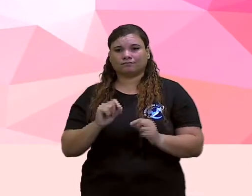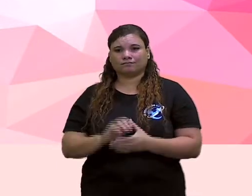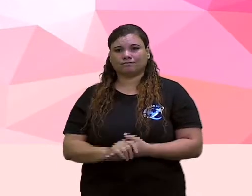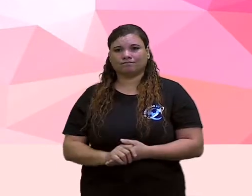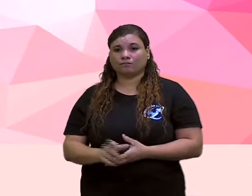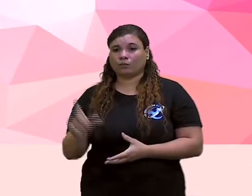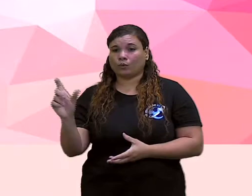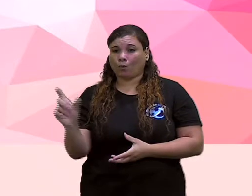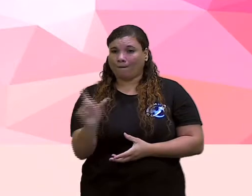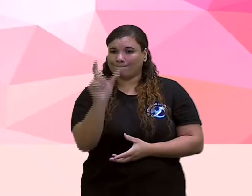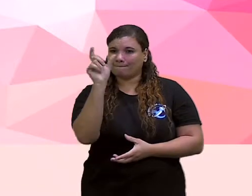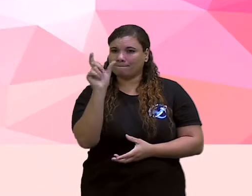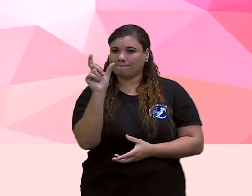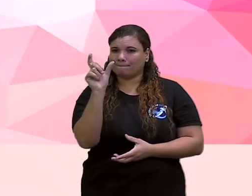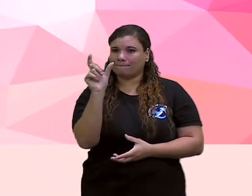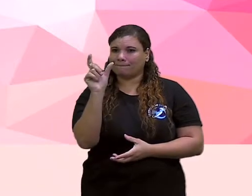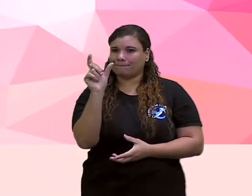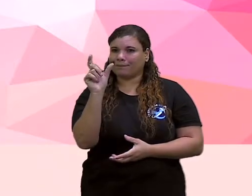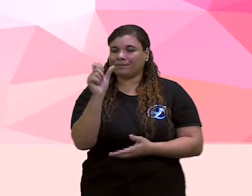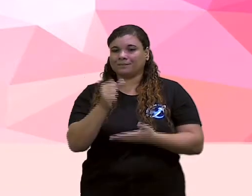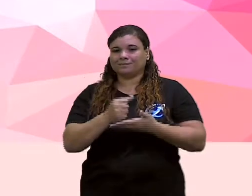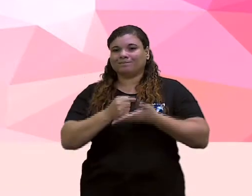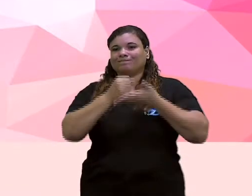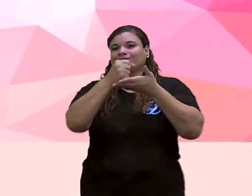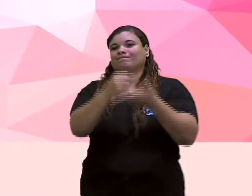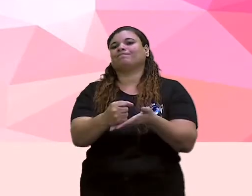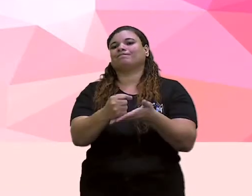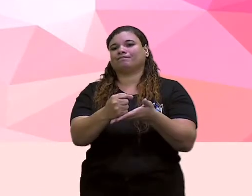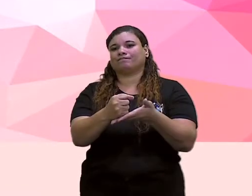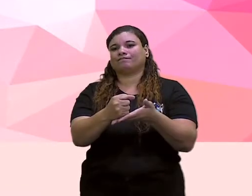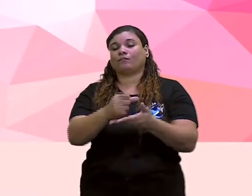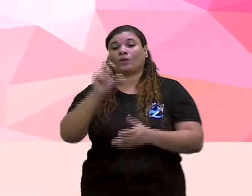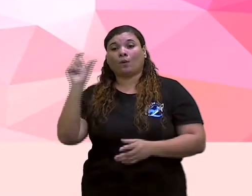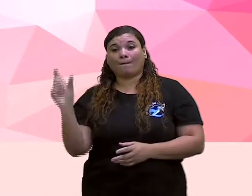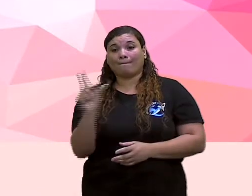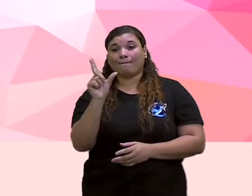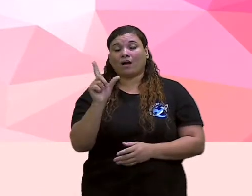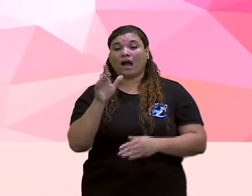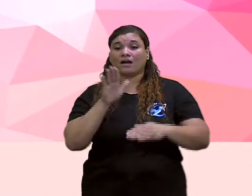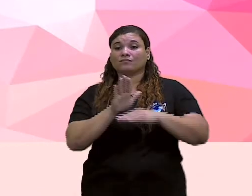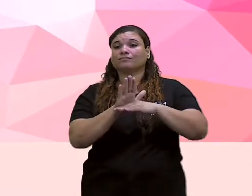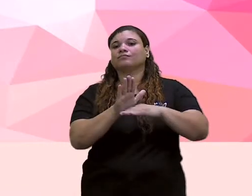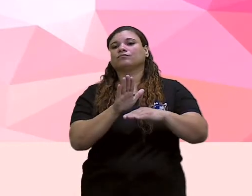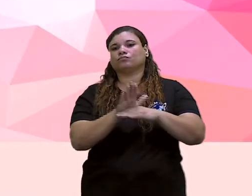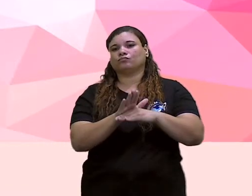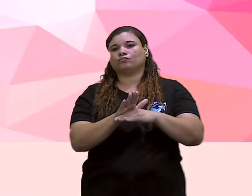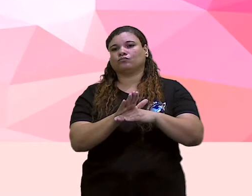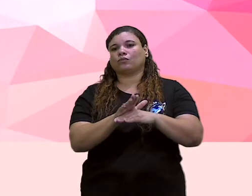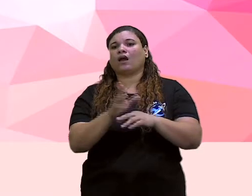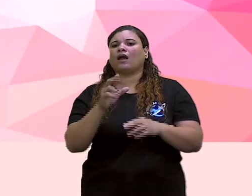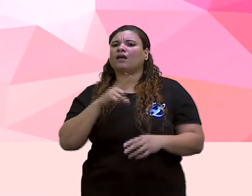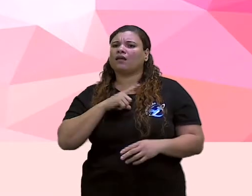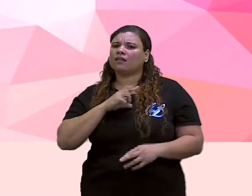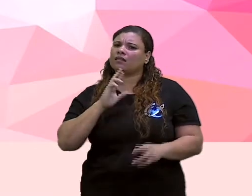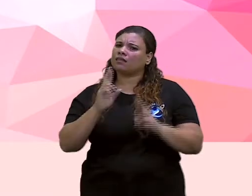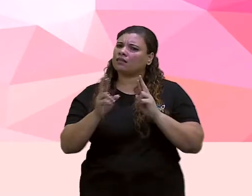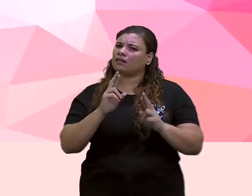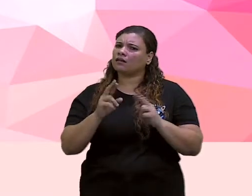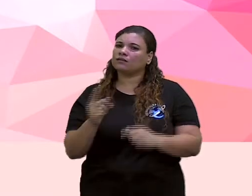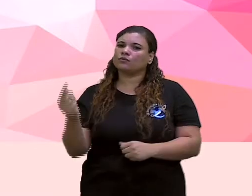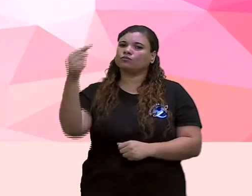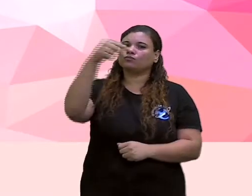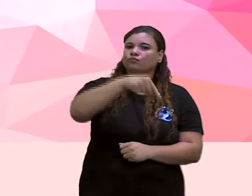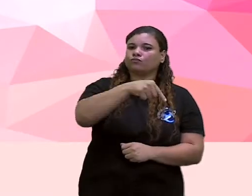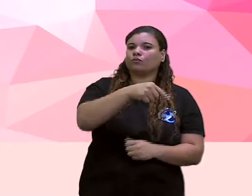Sim, adjunto adverbial é um termo acessório. E ele está sempre relacionado com o verbo. Pode relacionar algumas vezes também